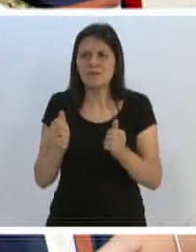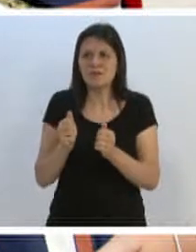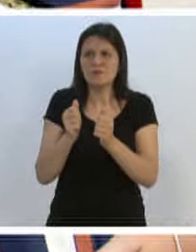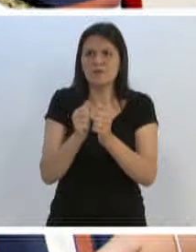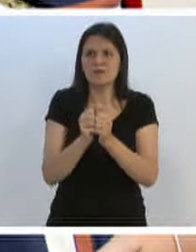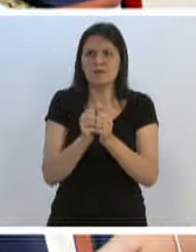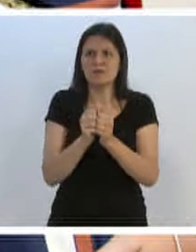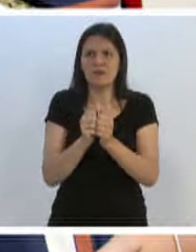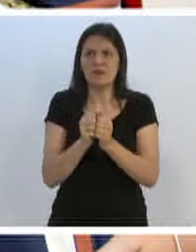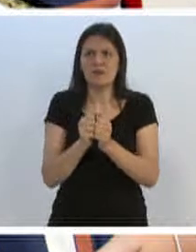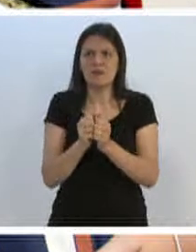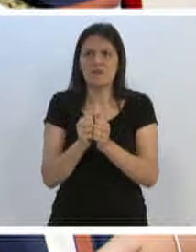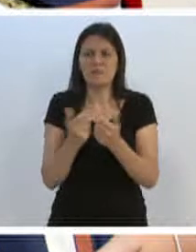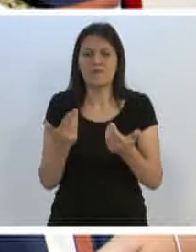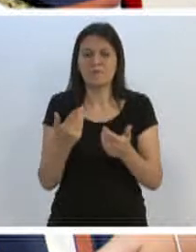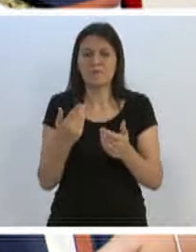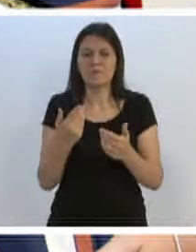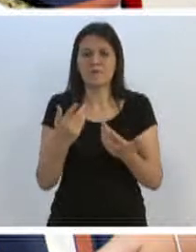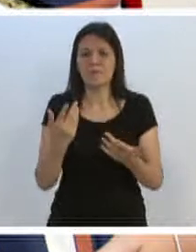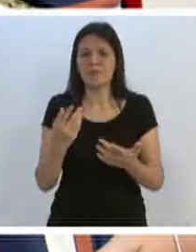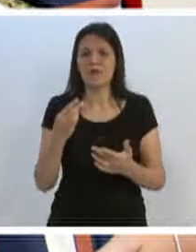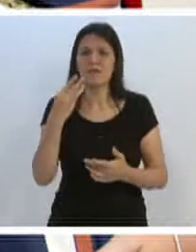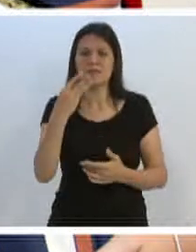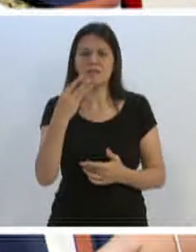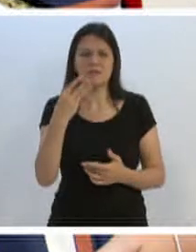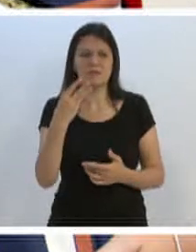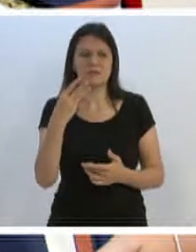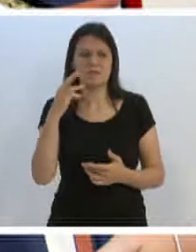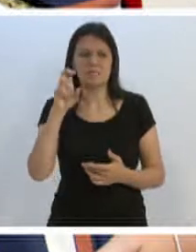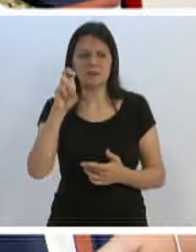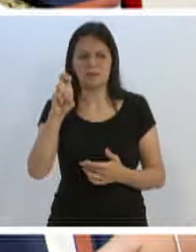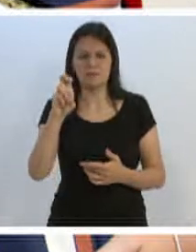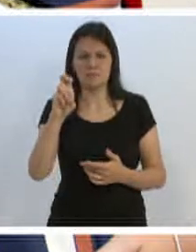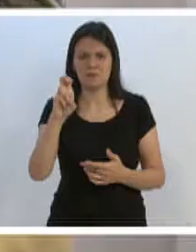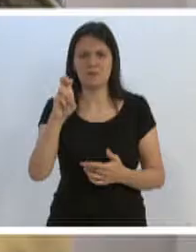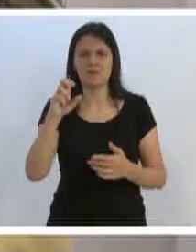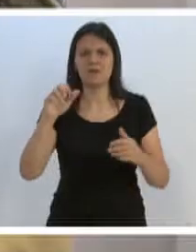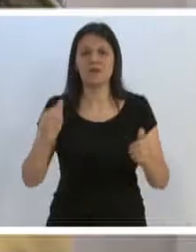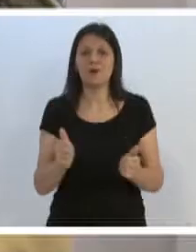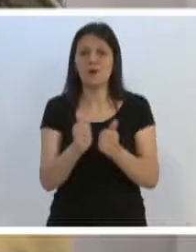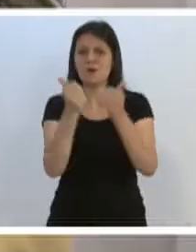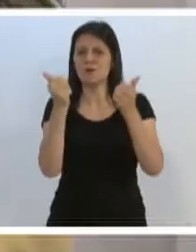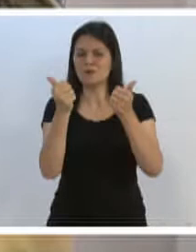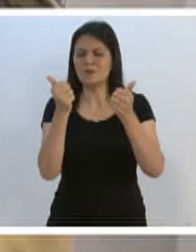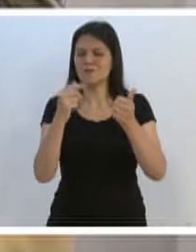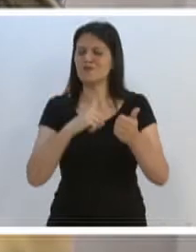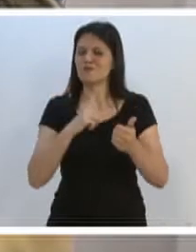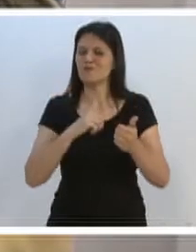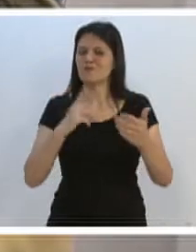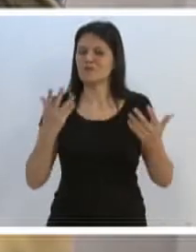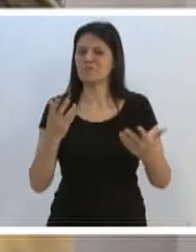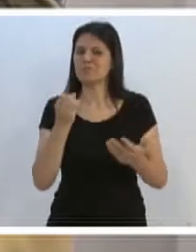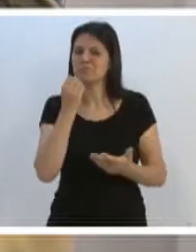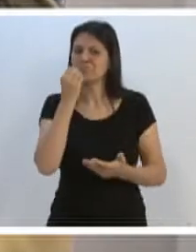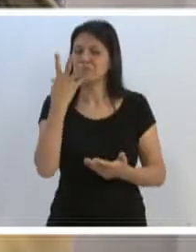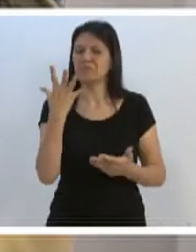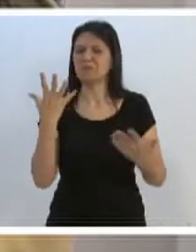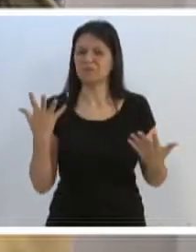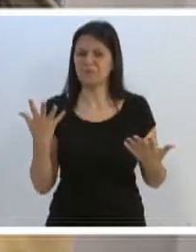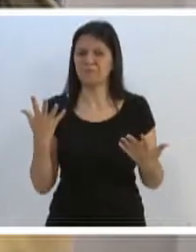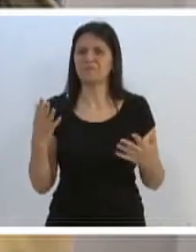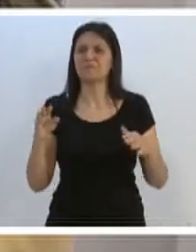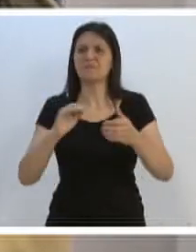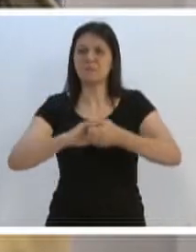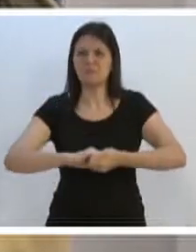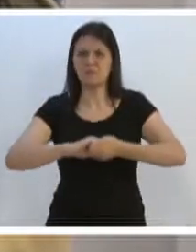orgulharam, principalmente para que a 35ª Oktoberfest tivesse tanto êxito. Parabenizando também aqui, quero